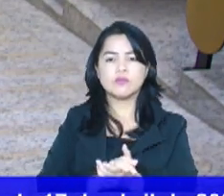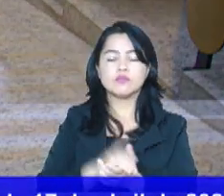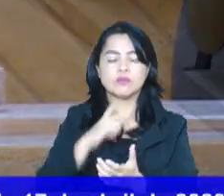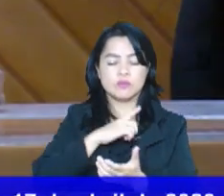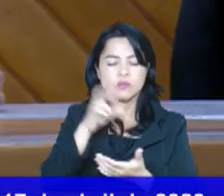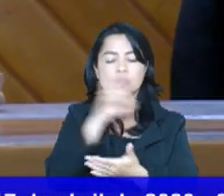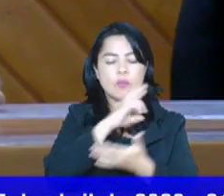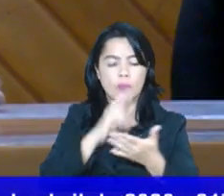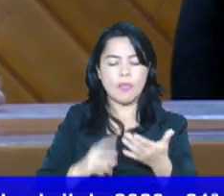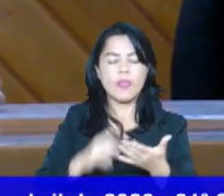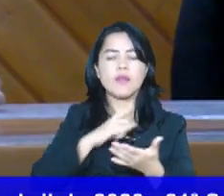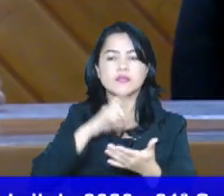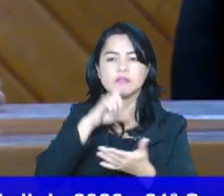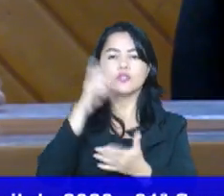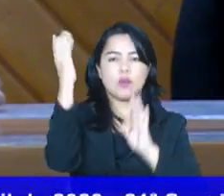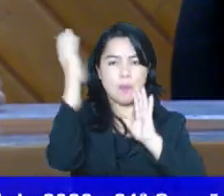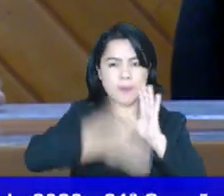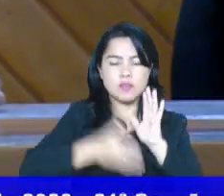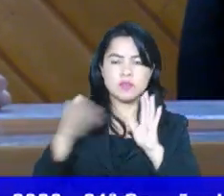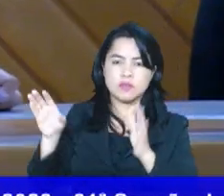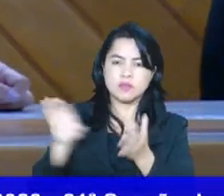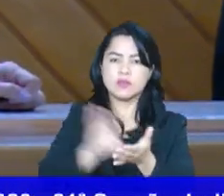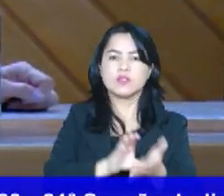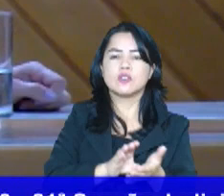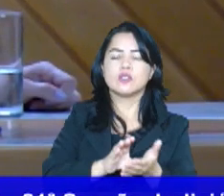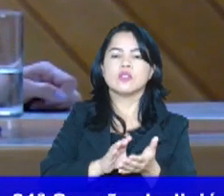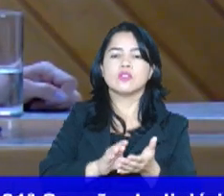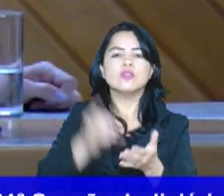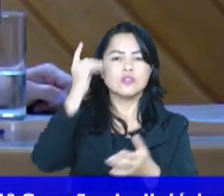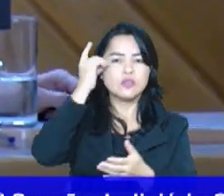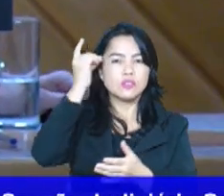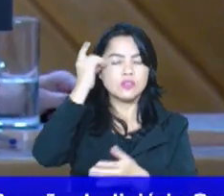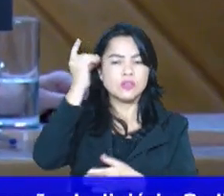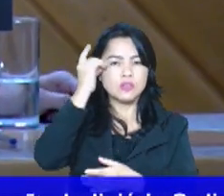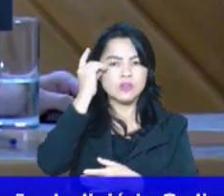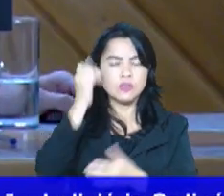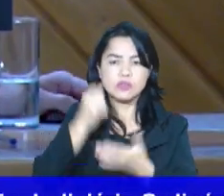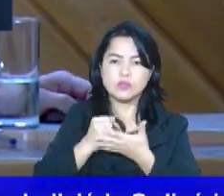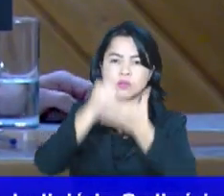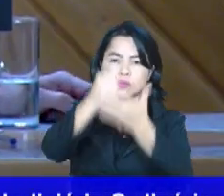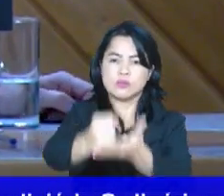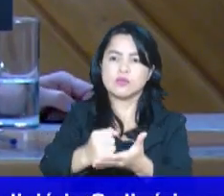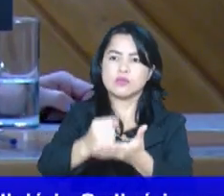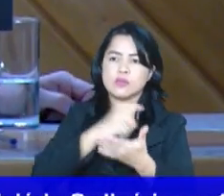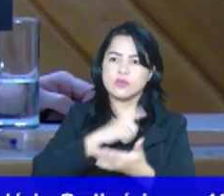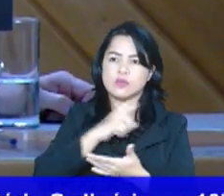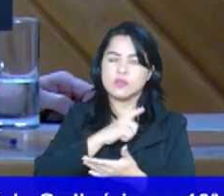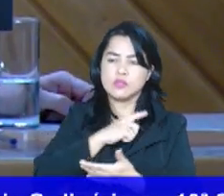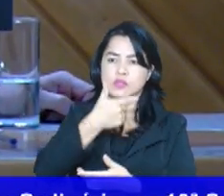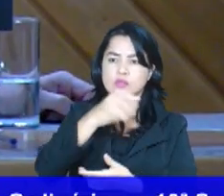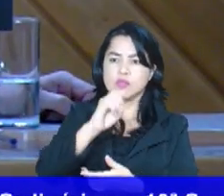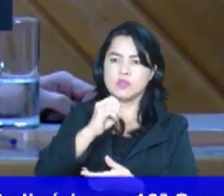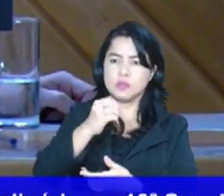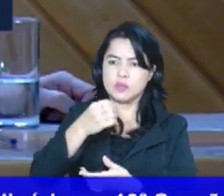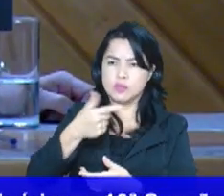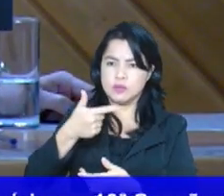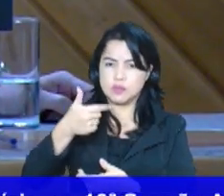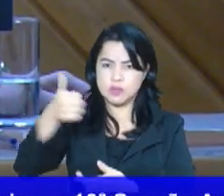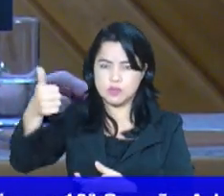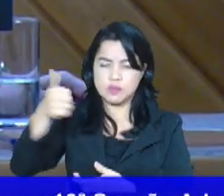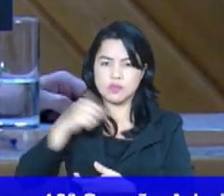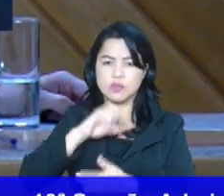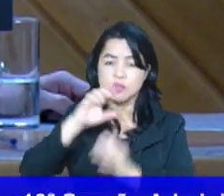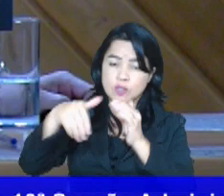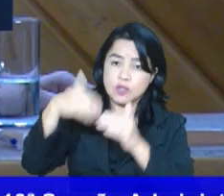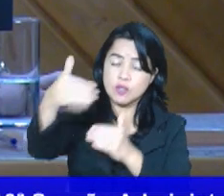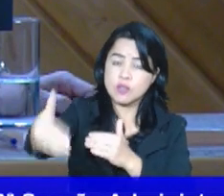autos de prestação de contas anual do Diretório Estadual do Rede Sustentabilidade relativo ao exercício financeiro de 2021.